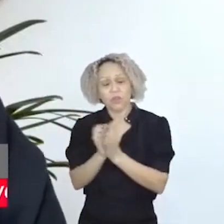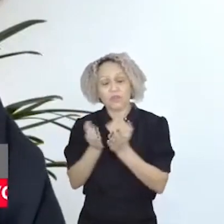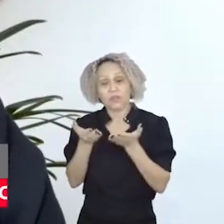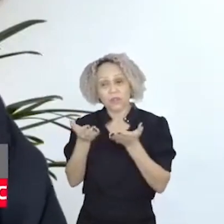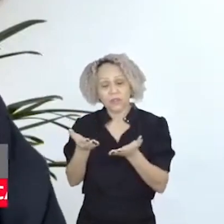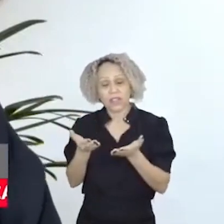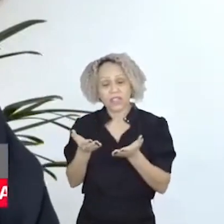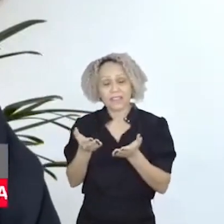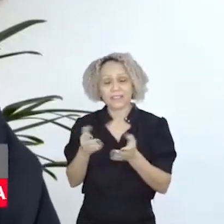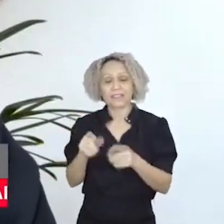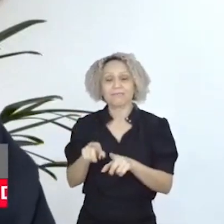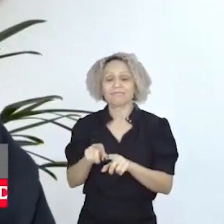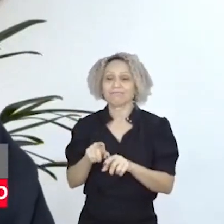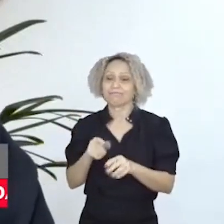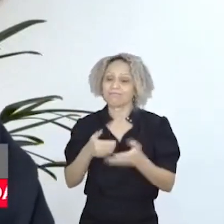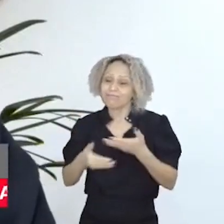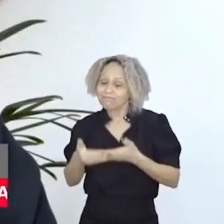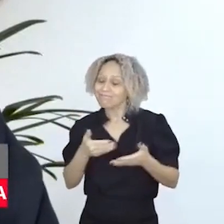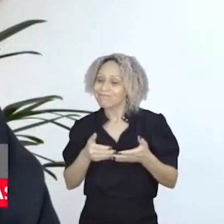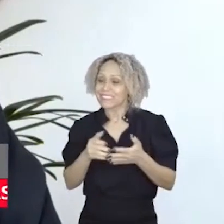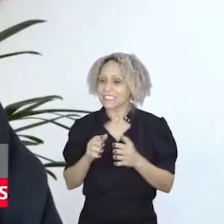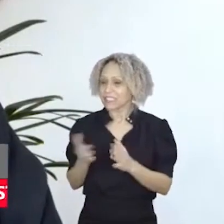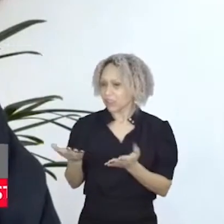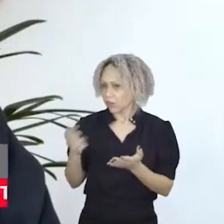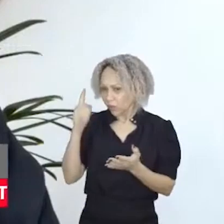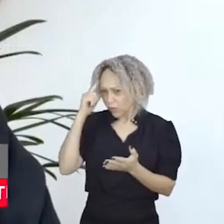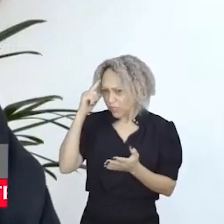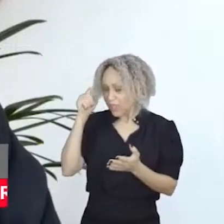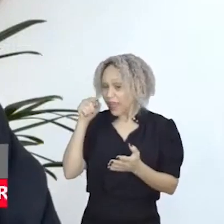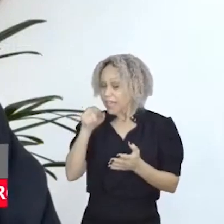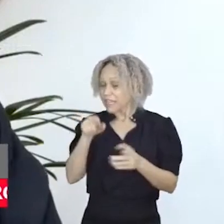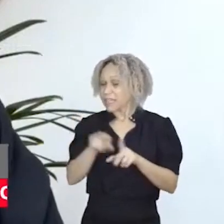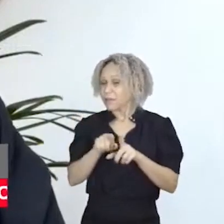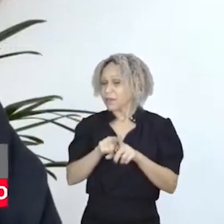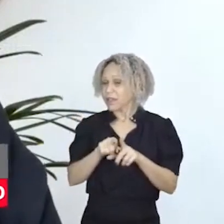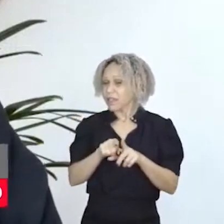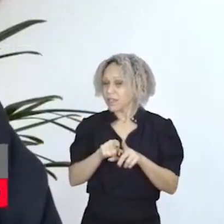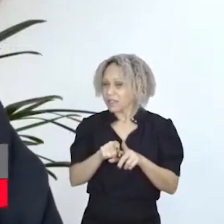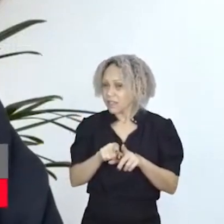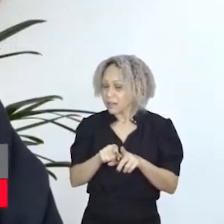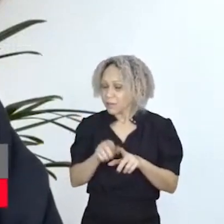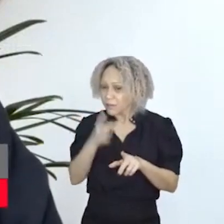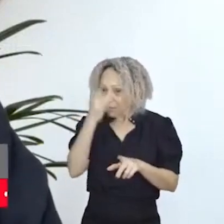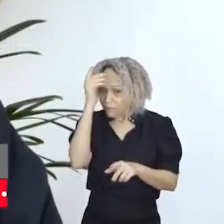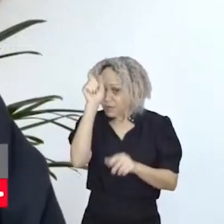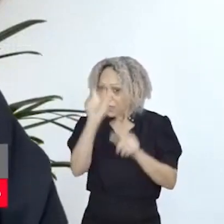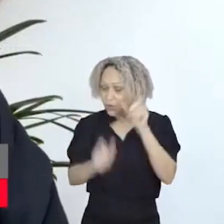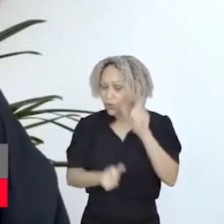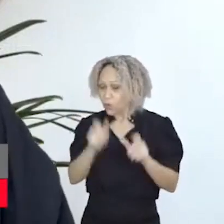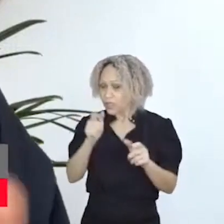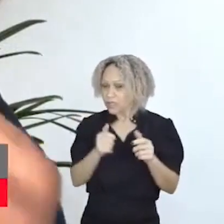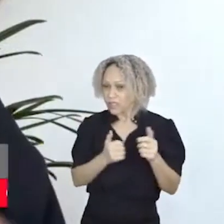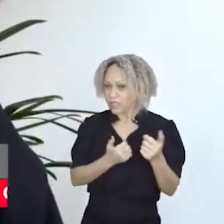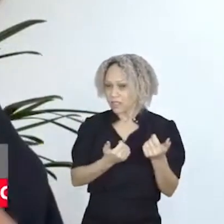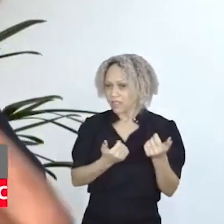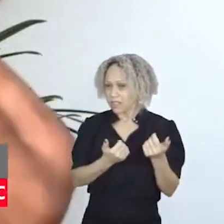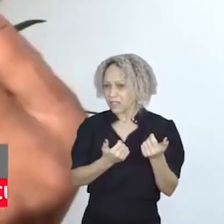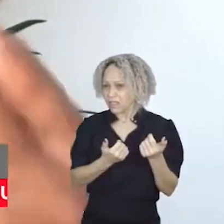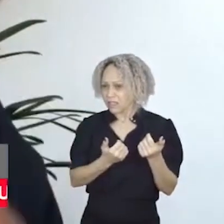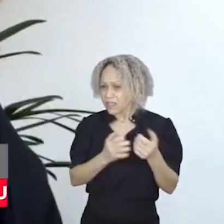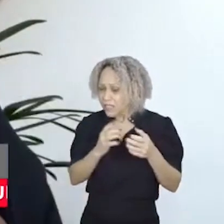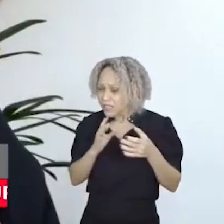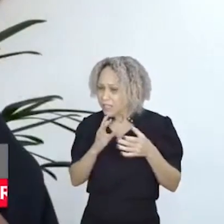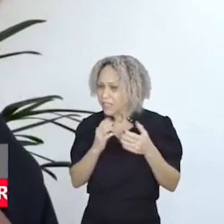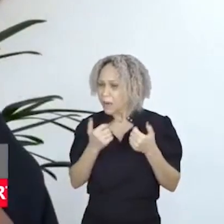Marielle. E perceber também essa violência do Estado no fato que a pessoa,